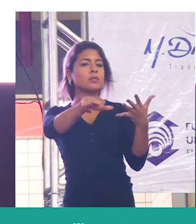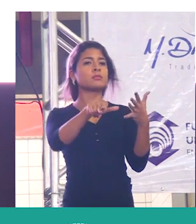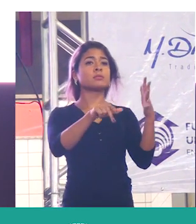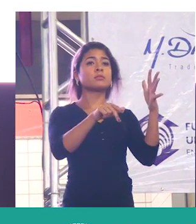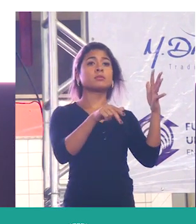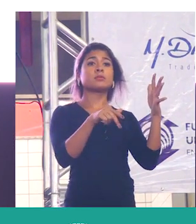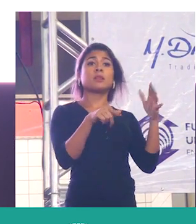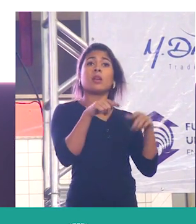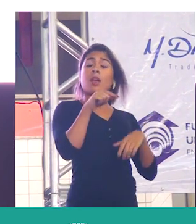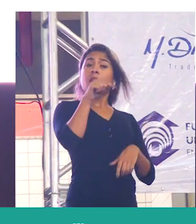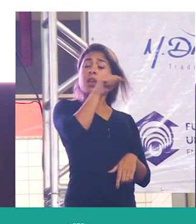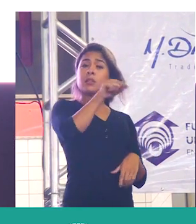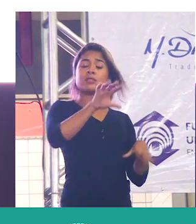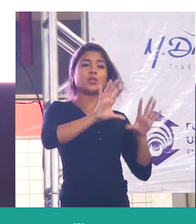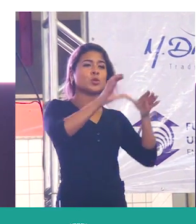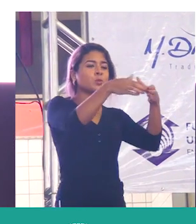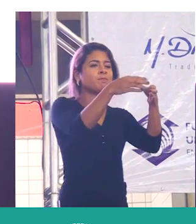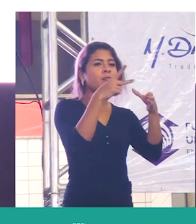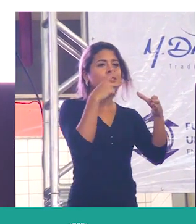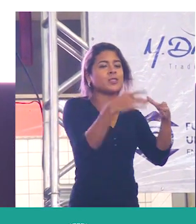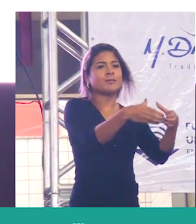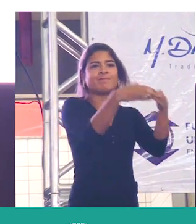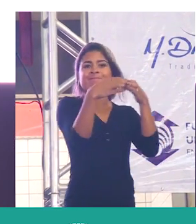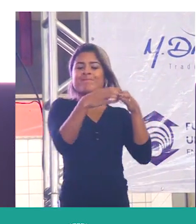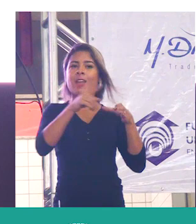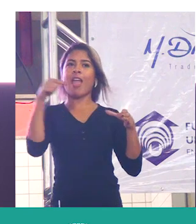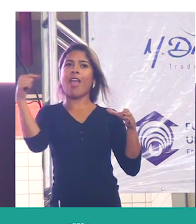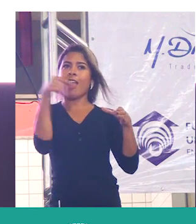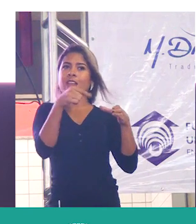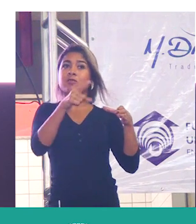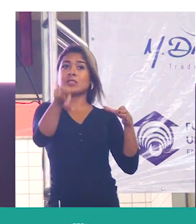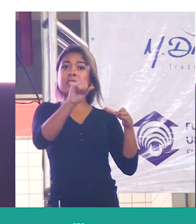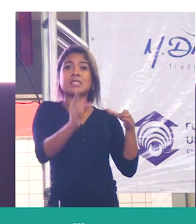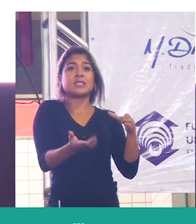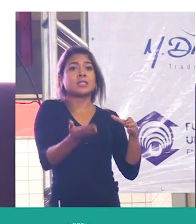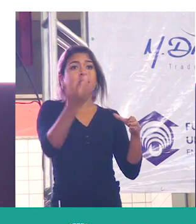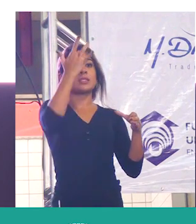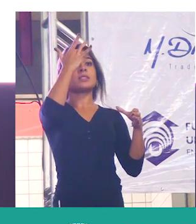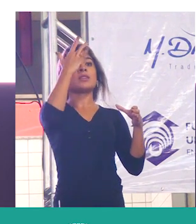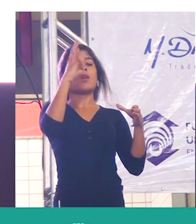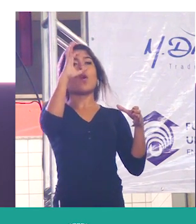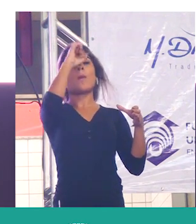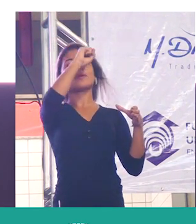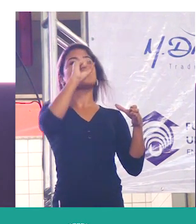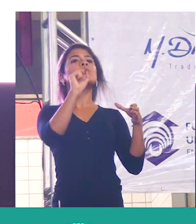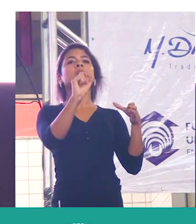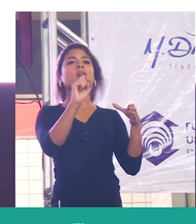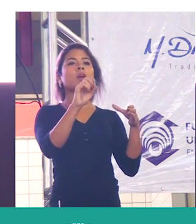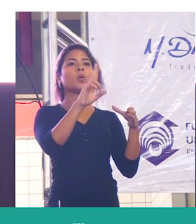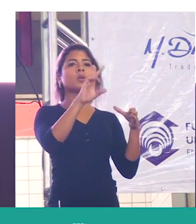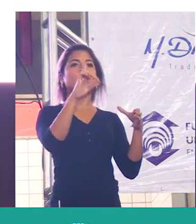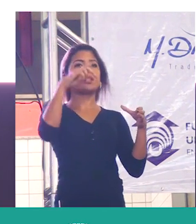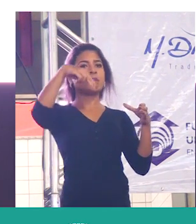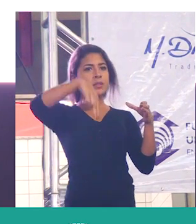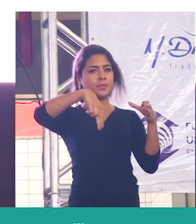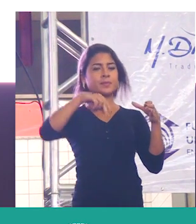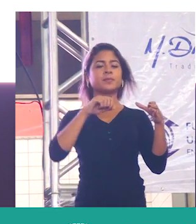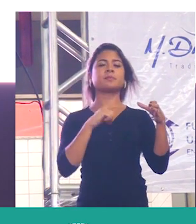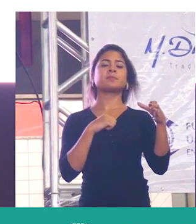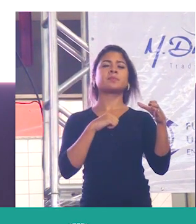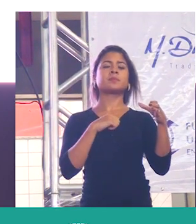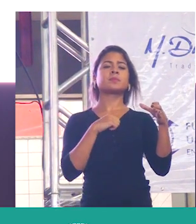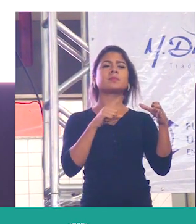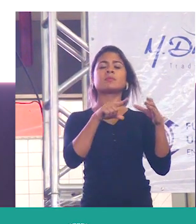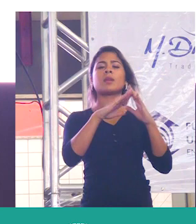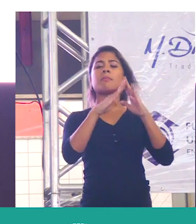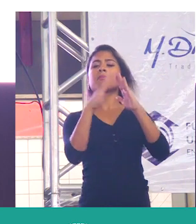um deles nós precisamos gravar, que é a UDN. Esse período que vai